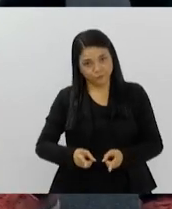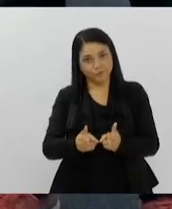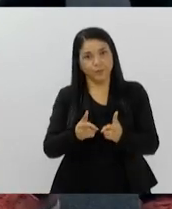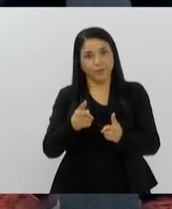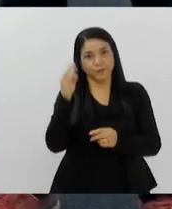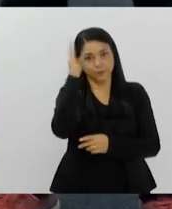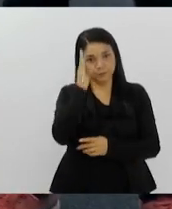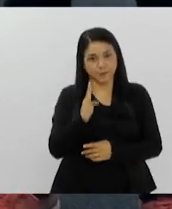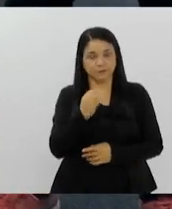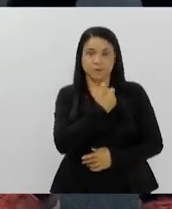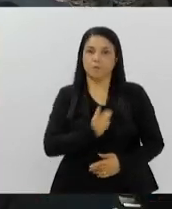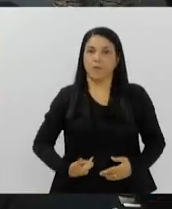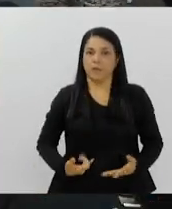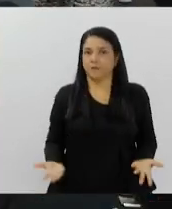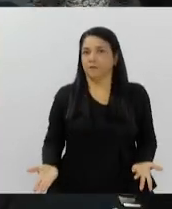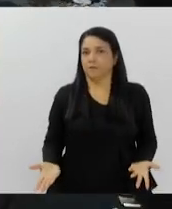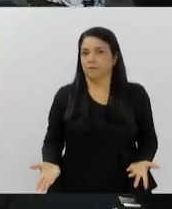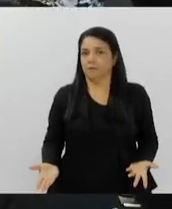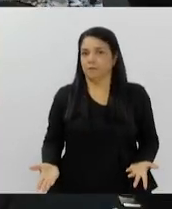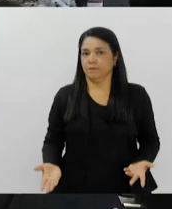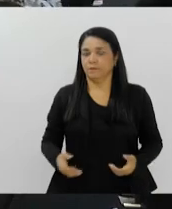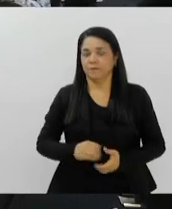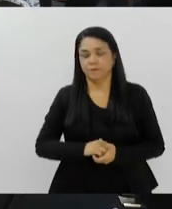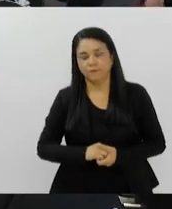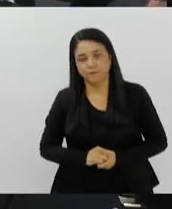Brasil império.